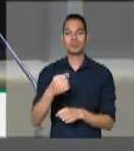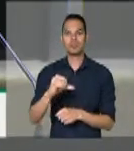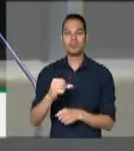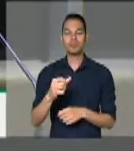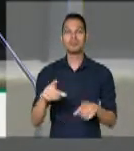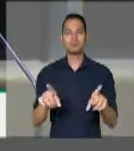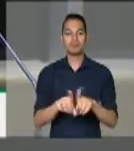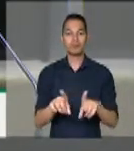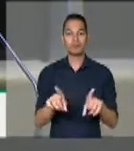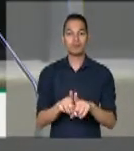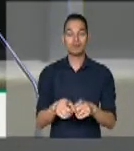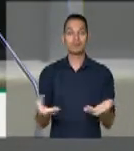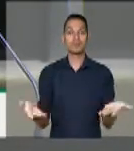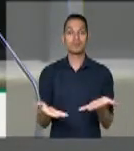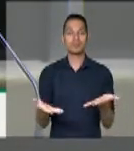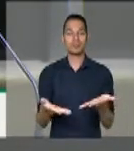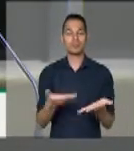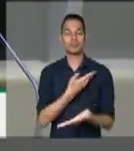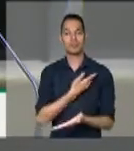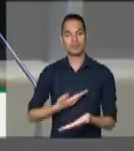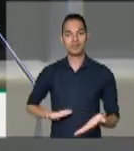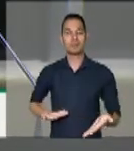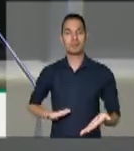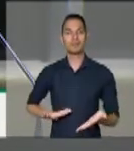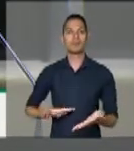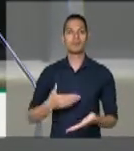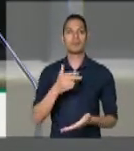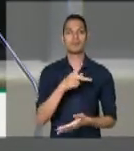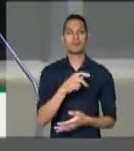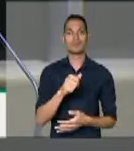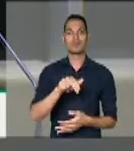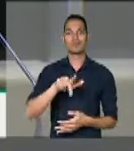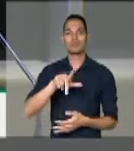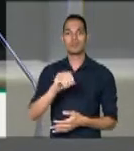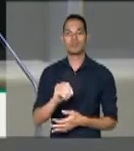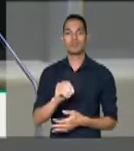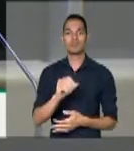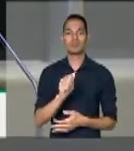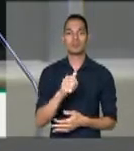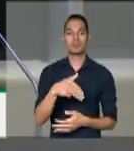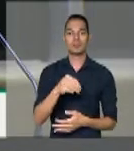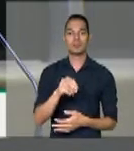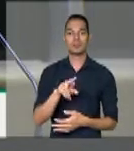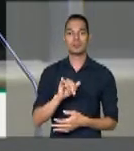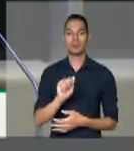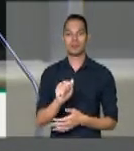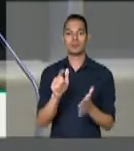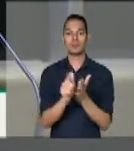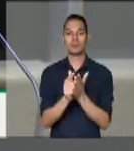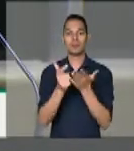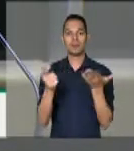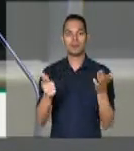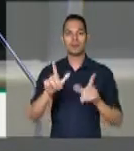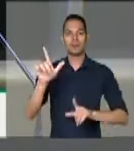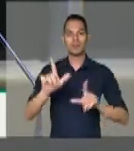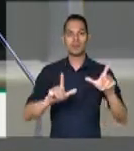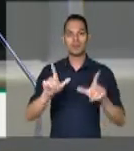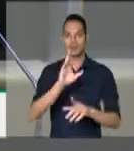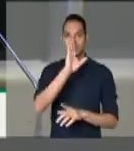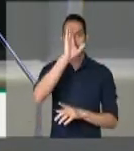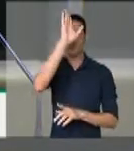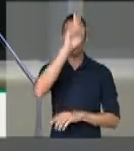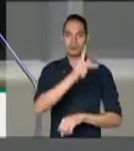atual governo. Aliás, Paulo Henrique Amorim trabalhou nos principais veículos de comunicação do